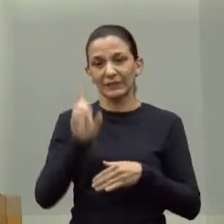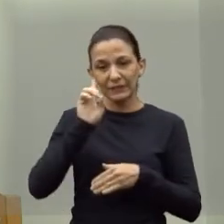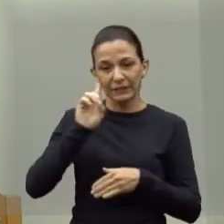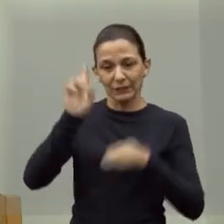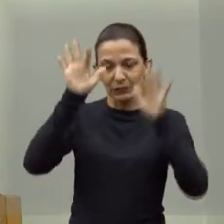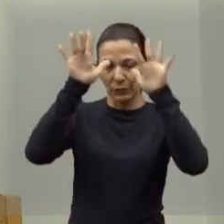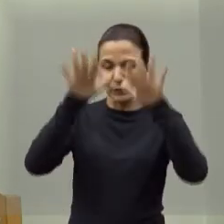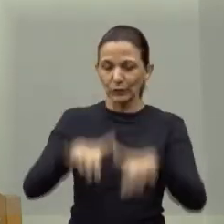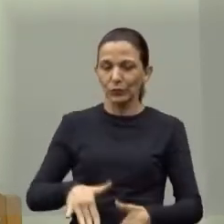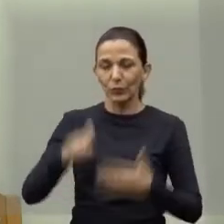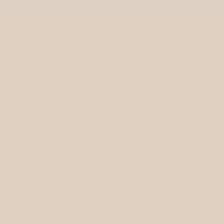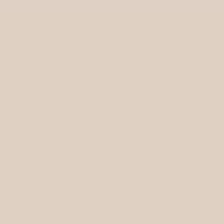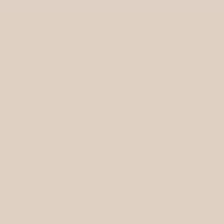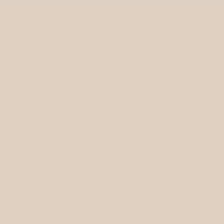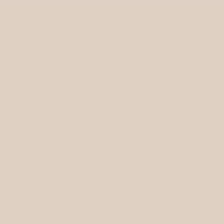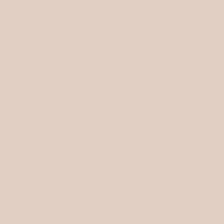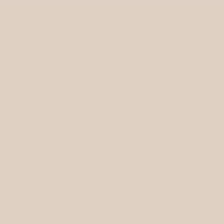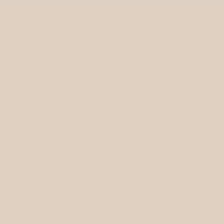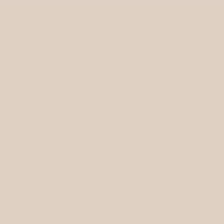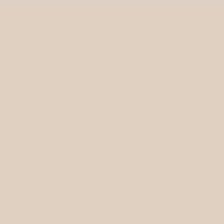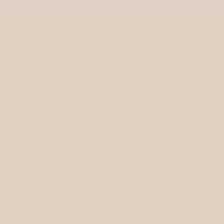muito boa tarde obrigado